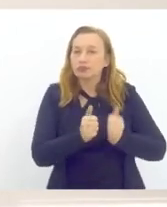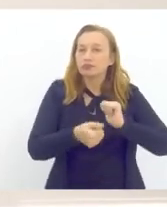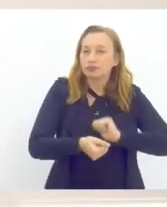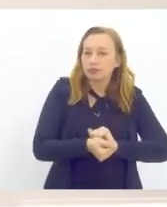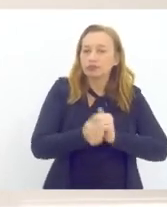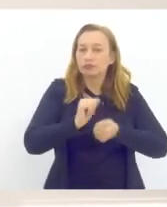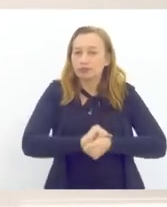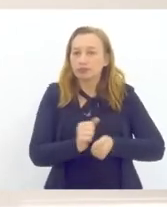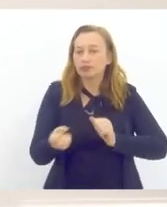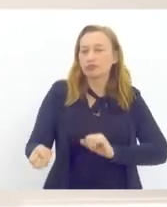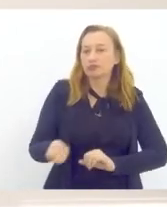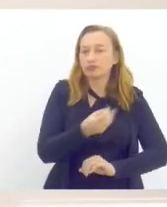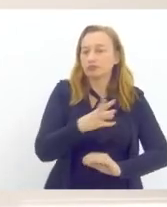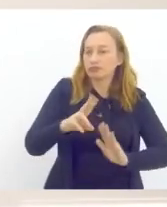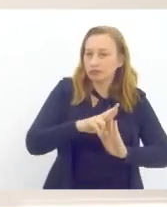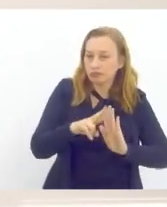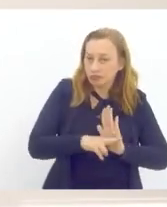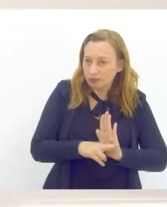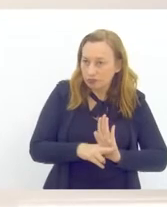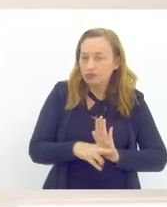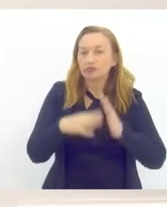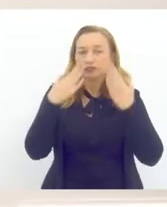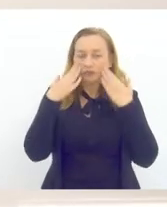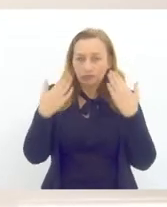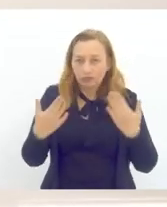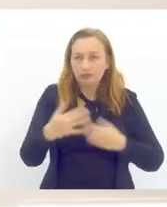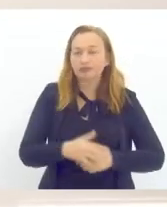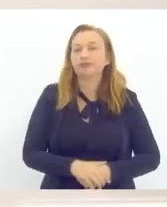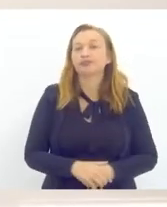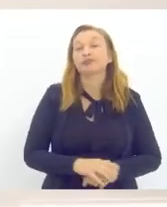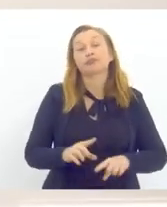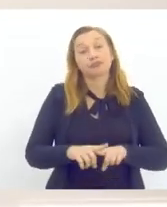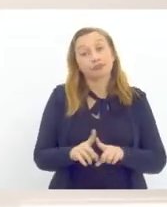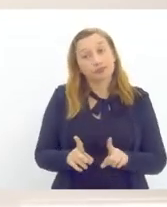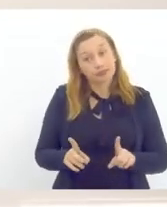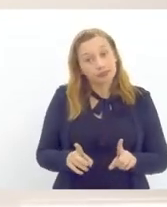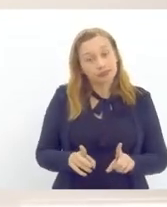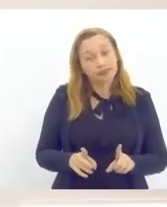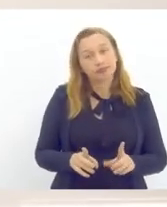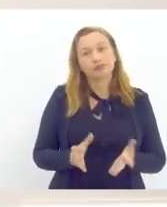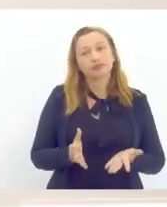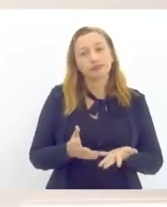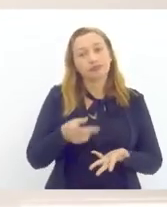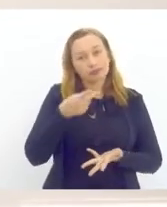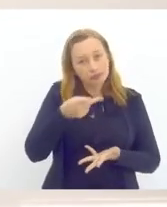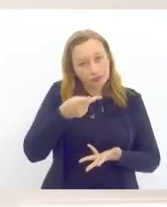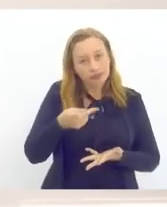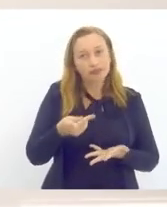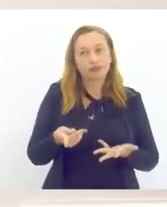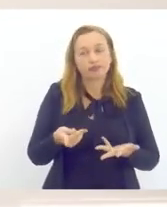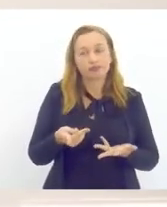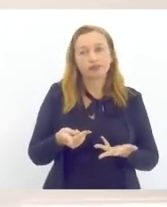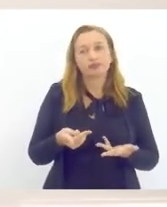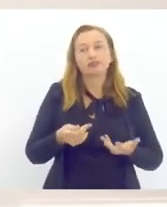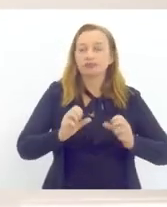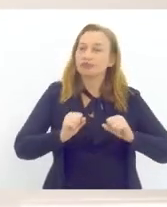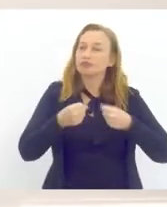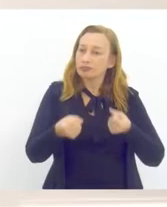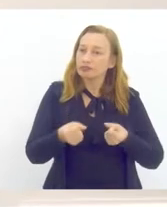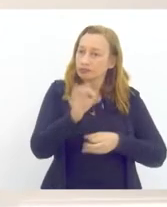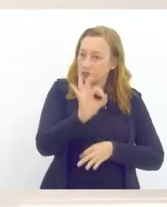às orientações e diretrizes que vêm sendo apresentadas. Mas, de antemão, eu coloco que defendo o percentual